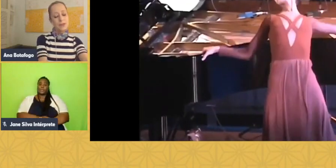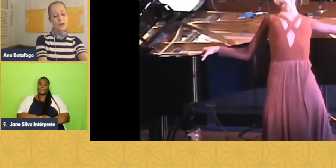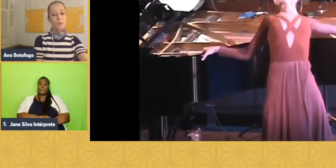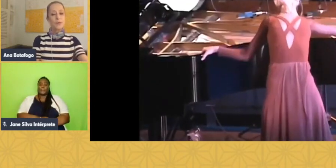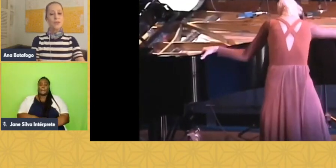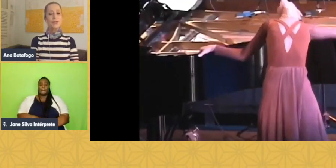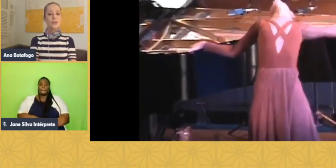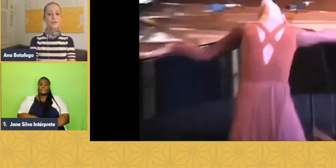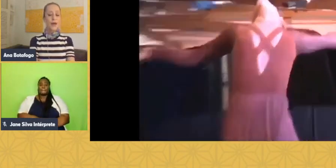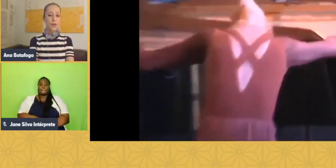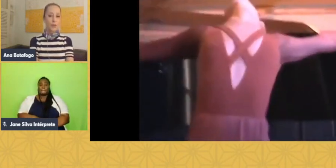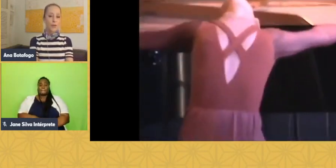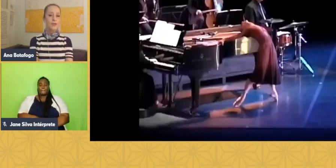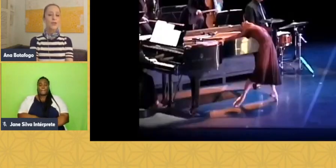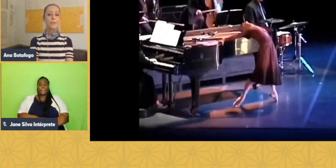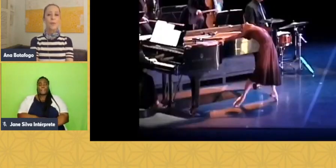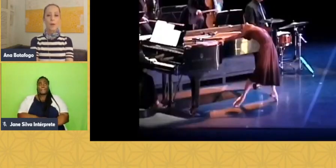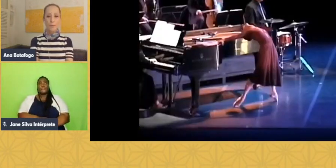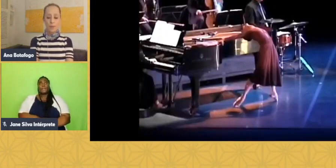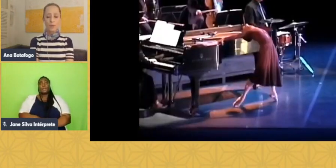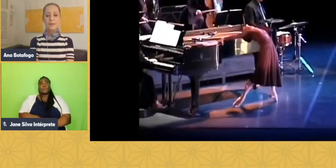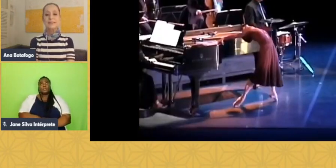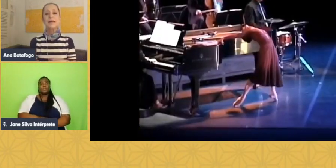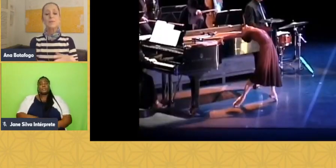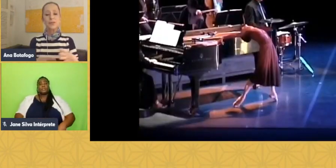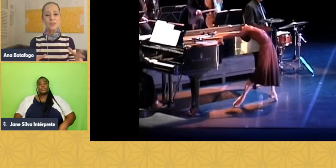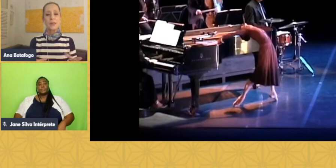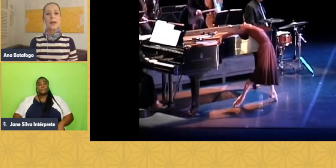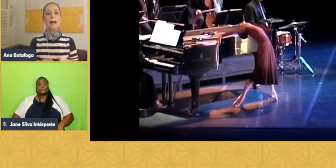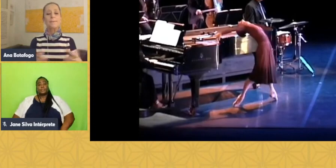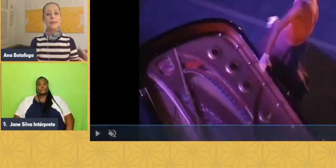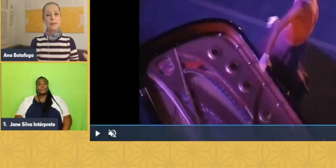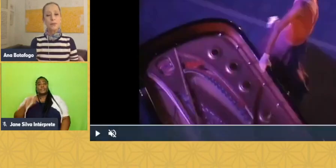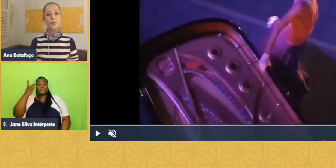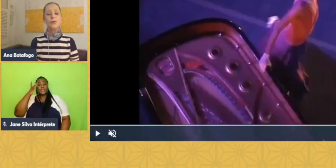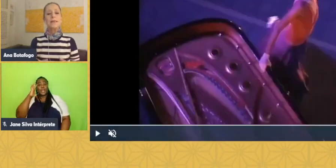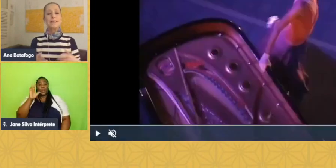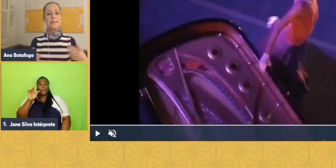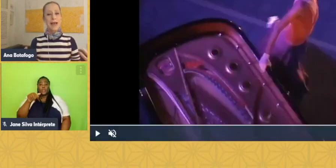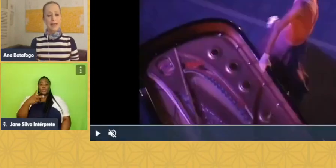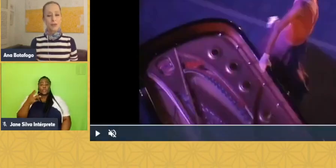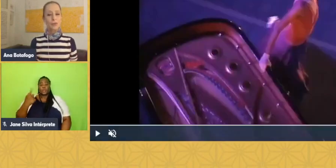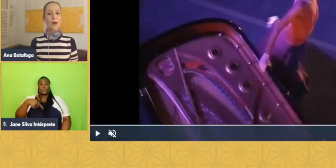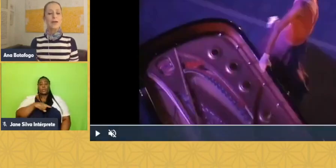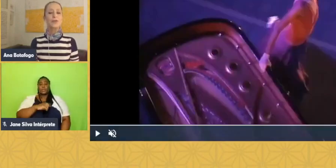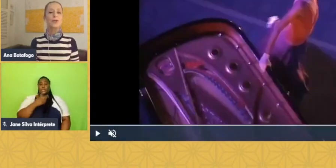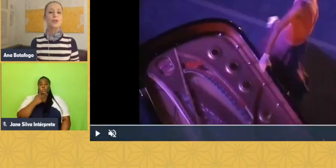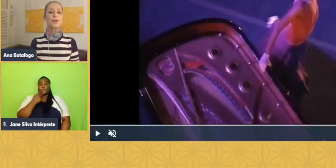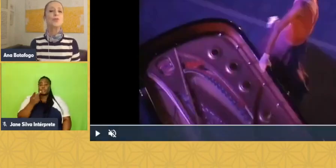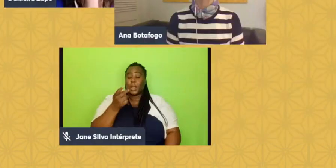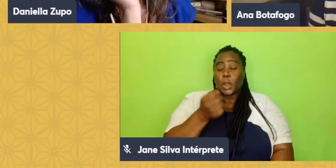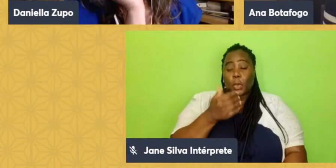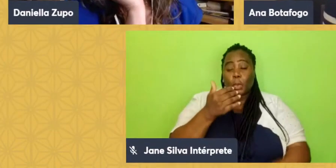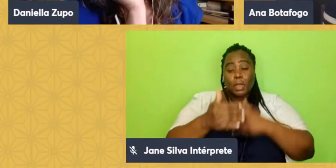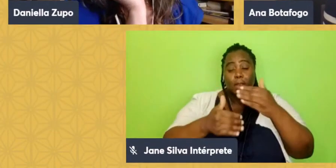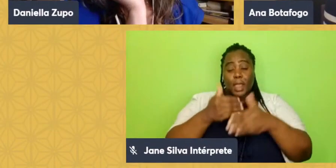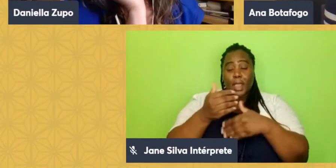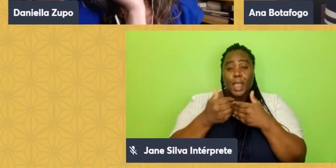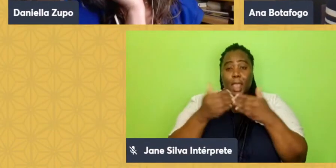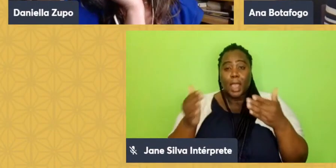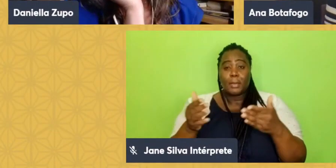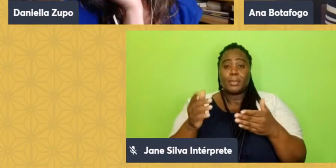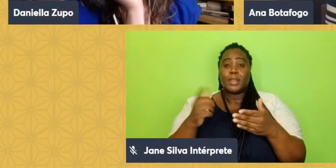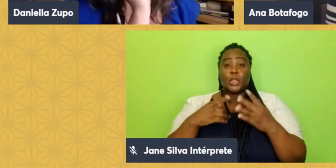eu acho que como a gente falou eu acho que pouco a pouco estamos sim abrindo saindo acho que todo mundo